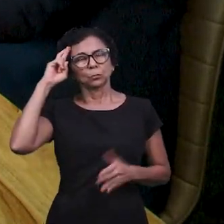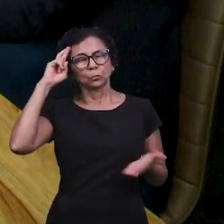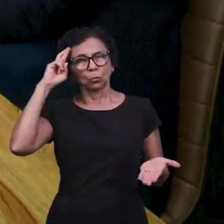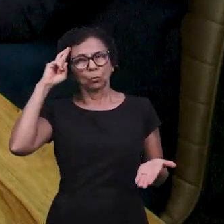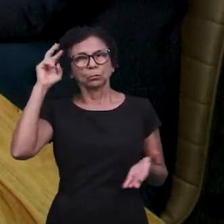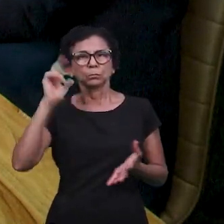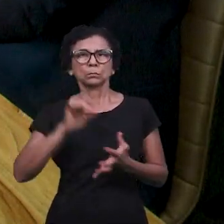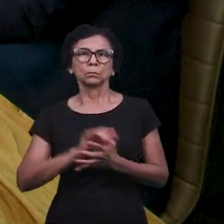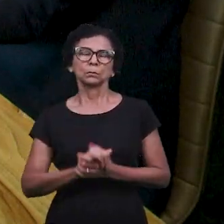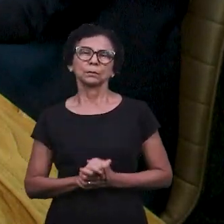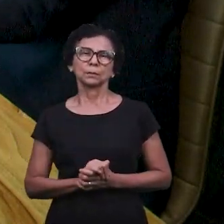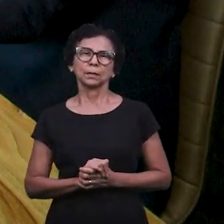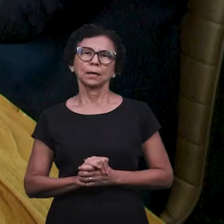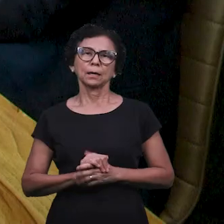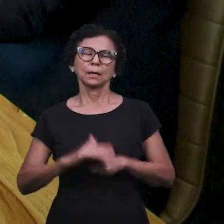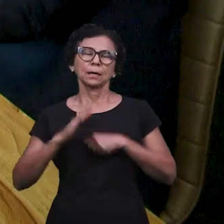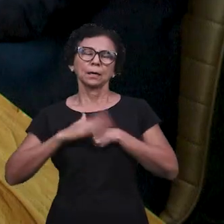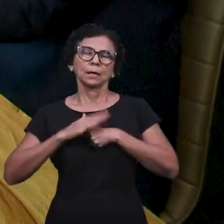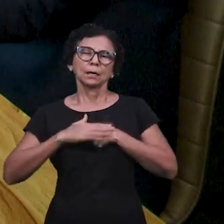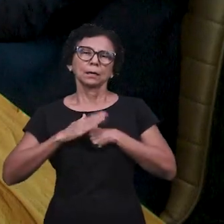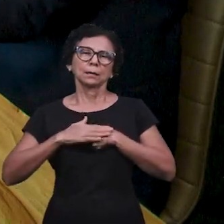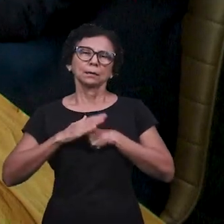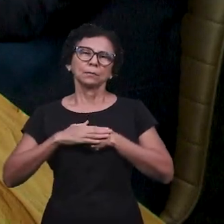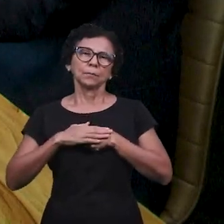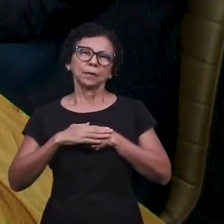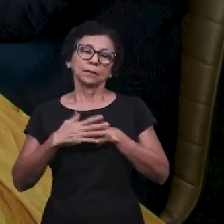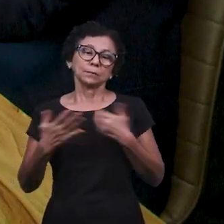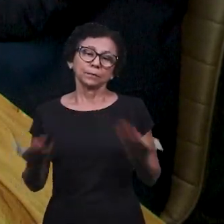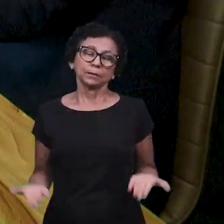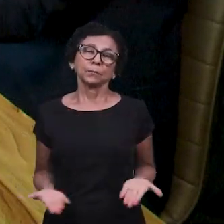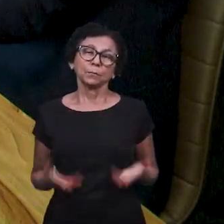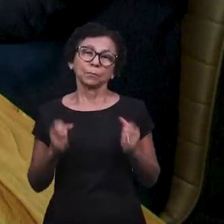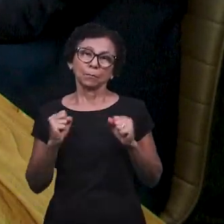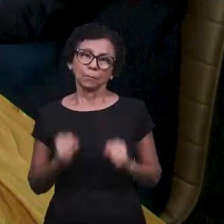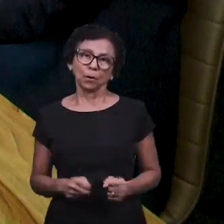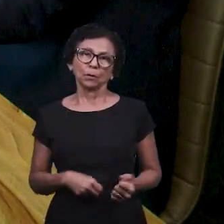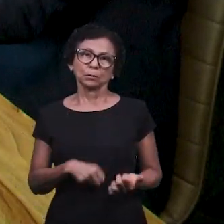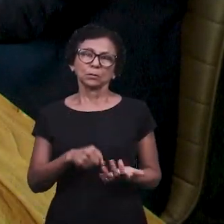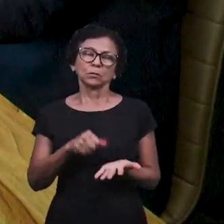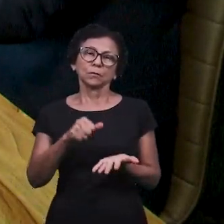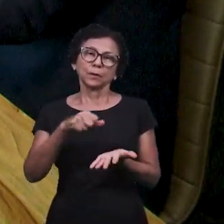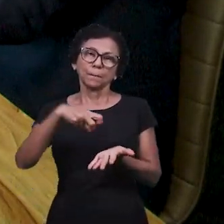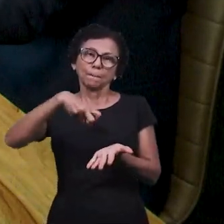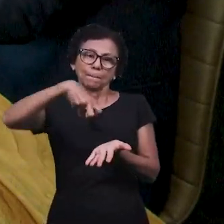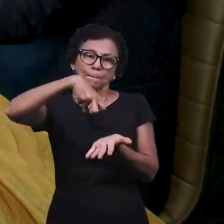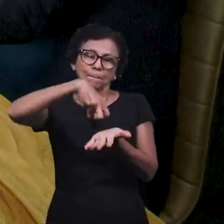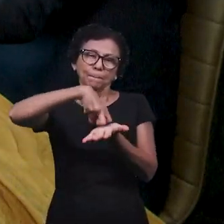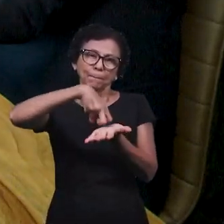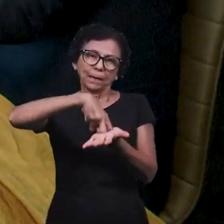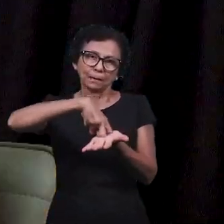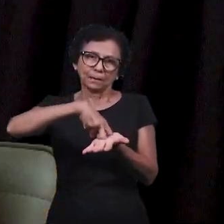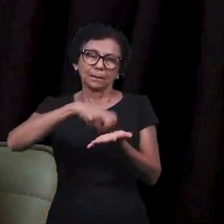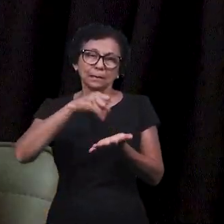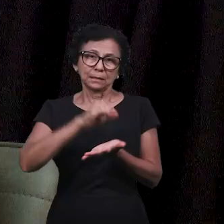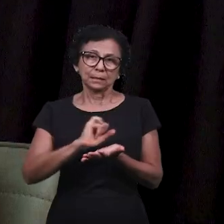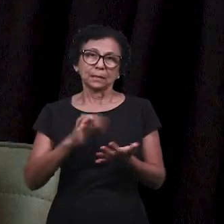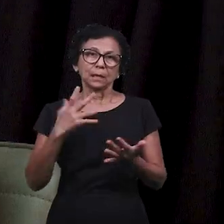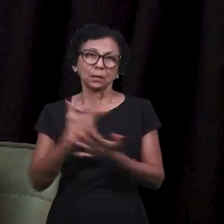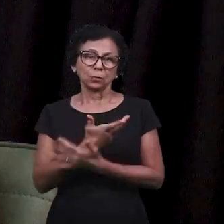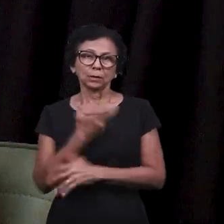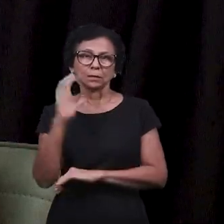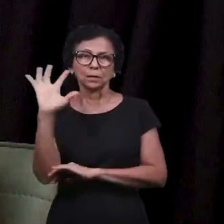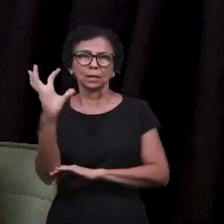Lei 9.605, ela prevê que a pessoa jurídica pode sofrer sanções penais. Fora isso, a responsabilidade penal, ou